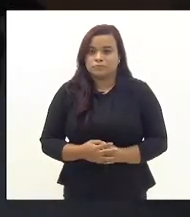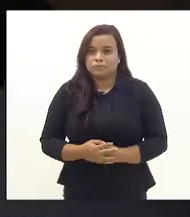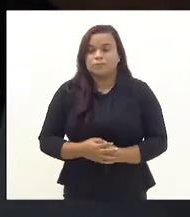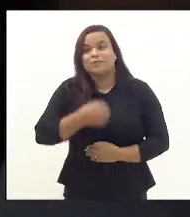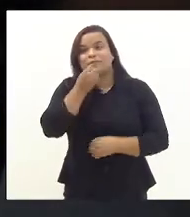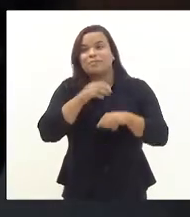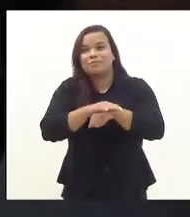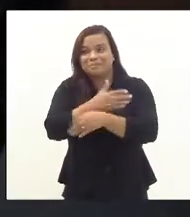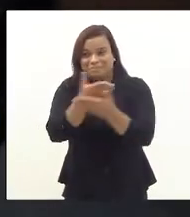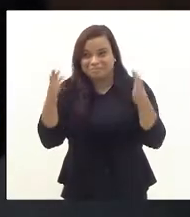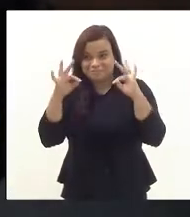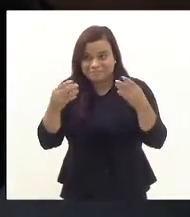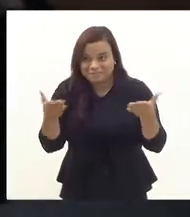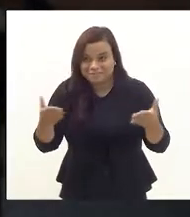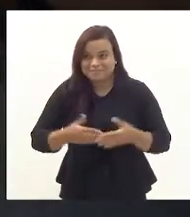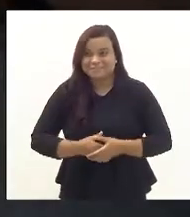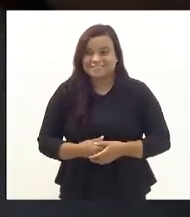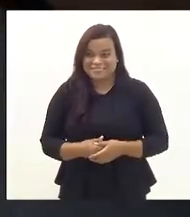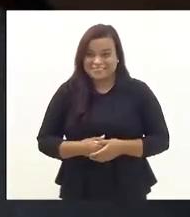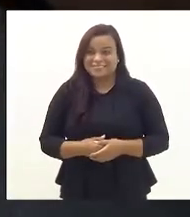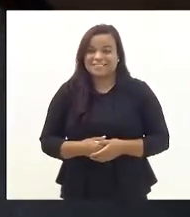Boa noite a todos e a todas.